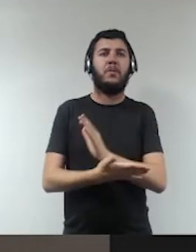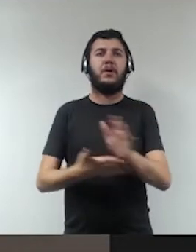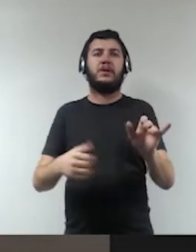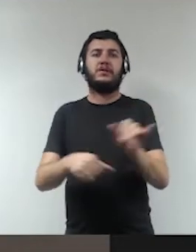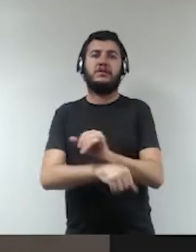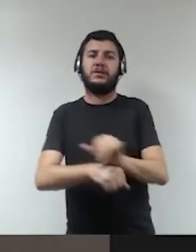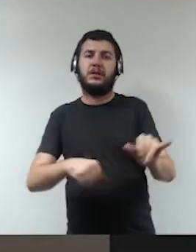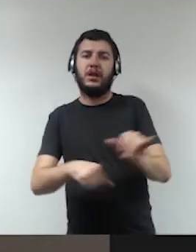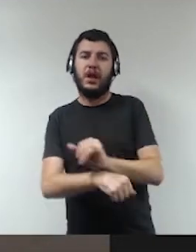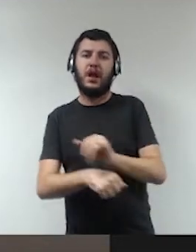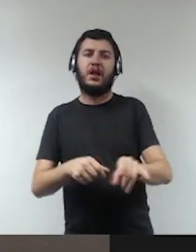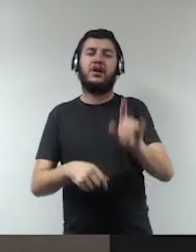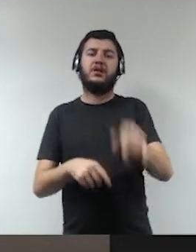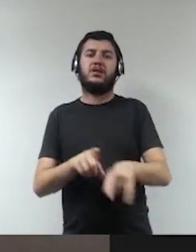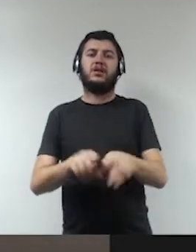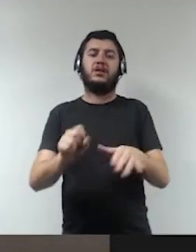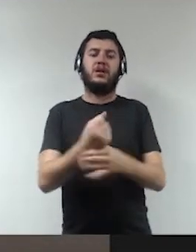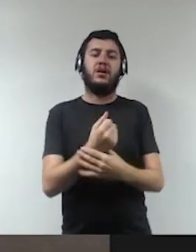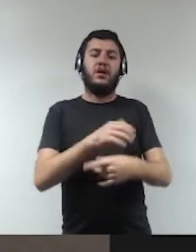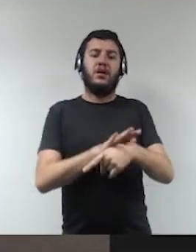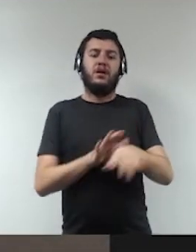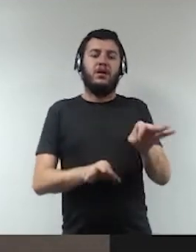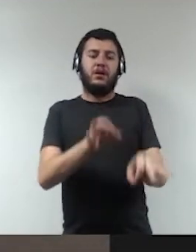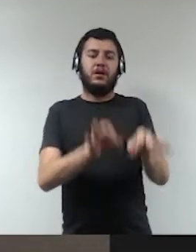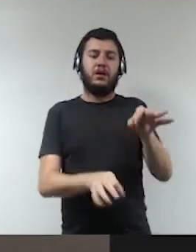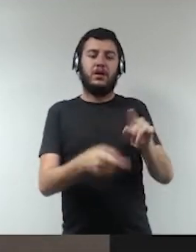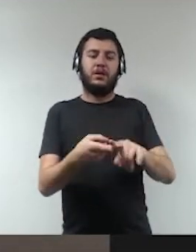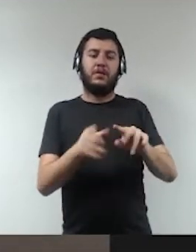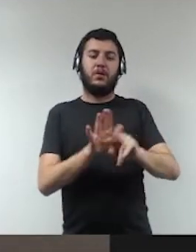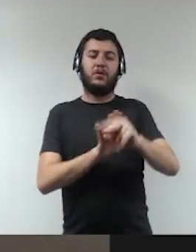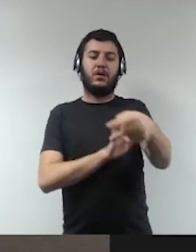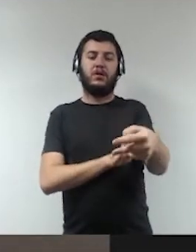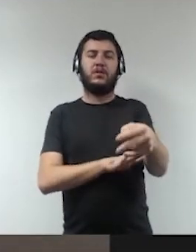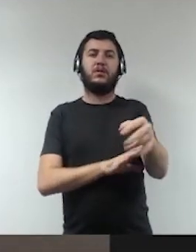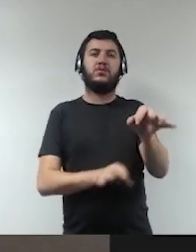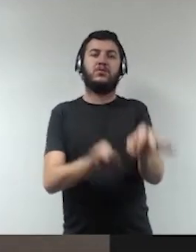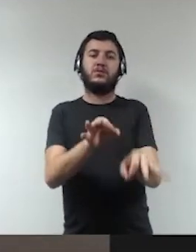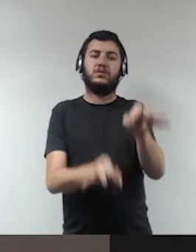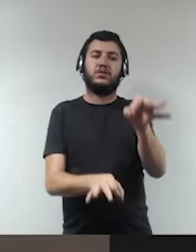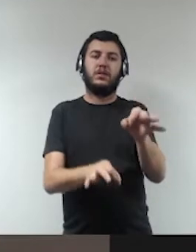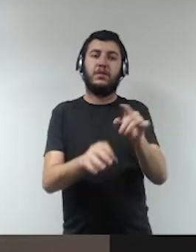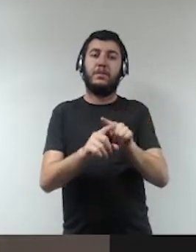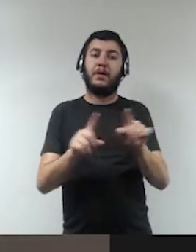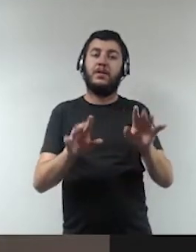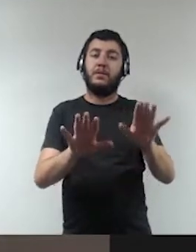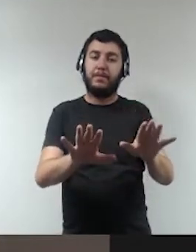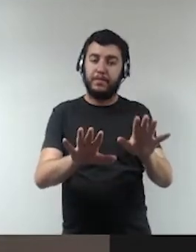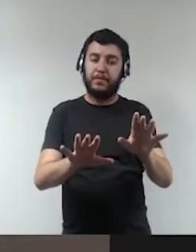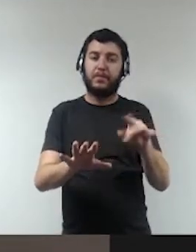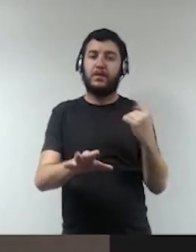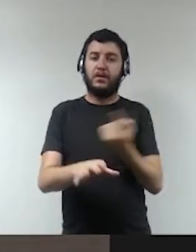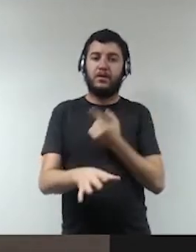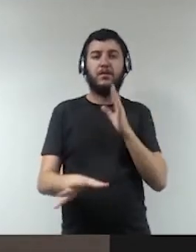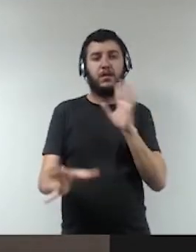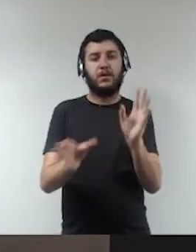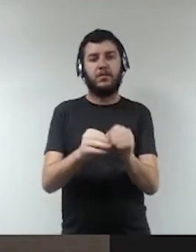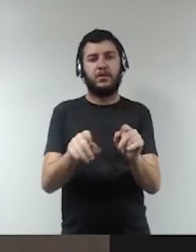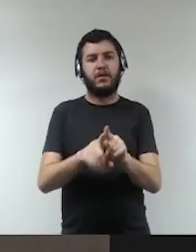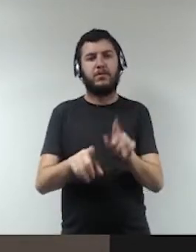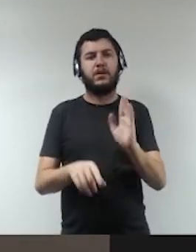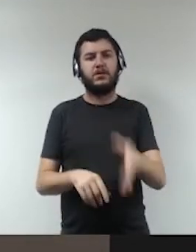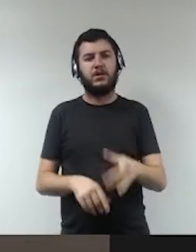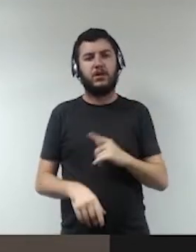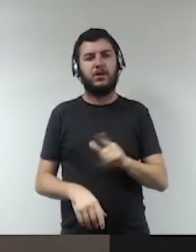segurança jurídica e o consequencialismo judicial, pois, dentre lá as